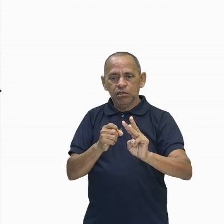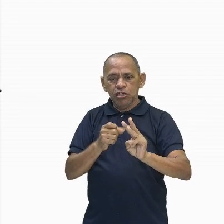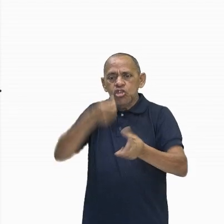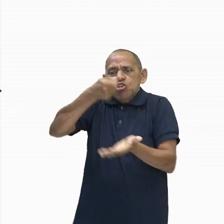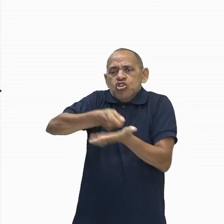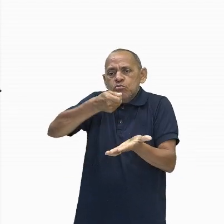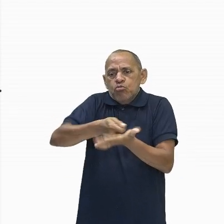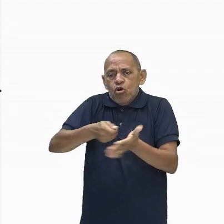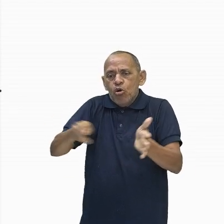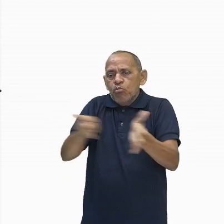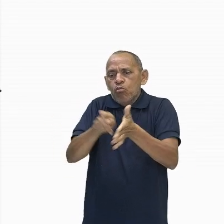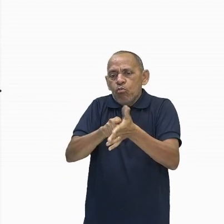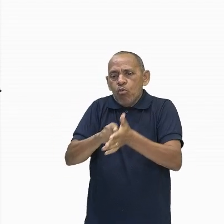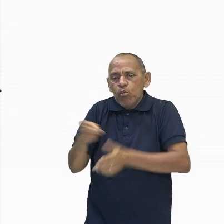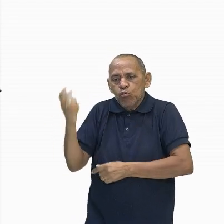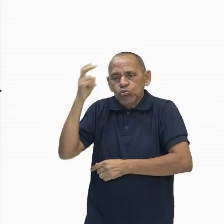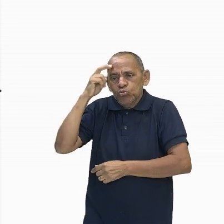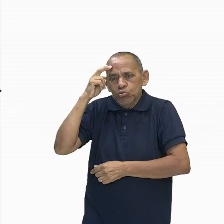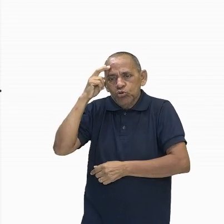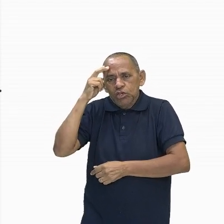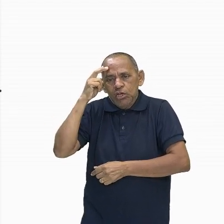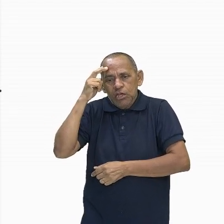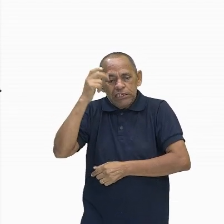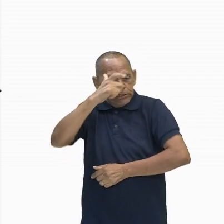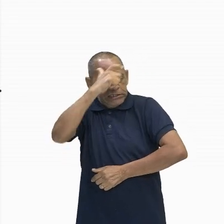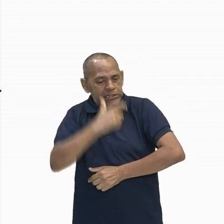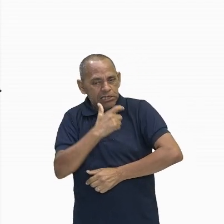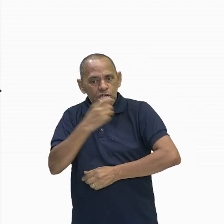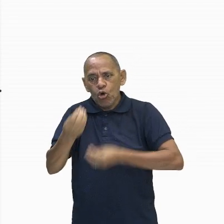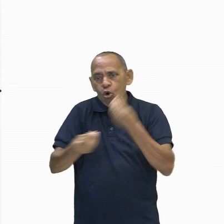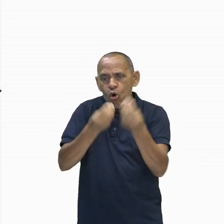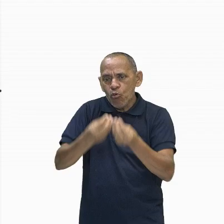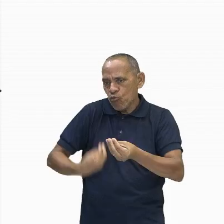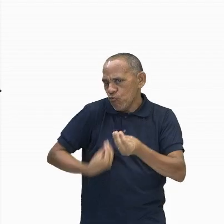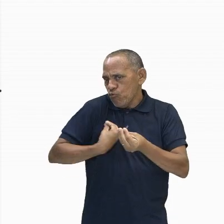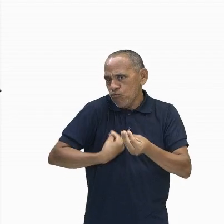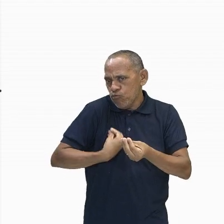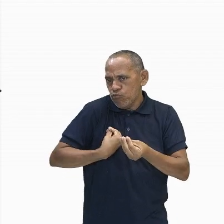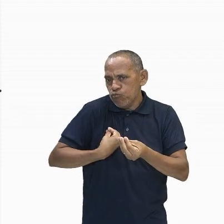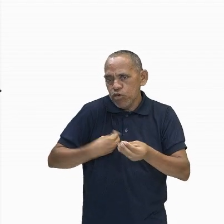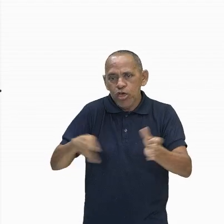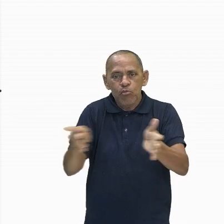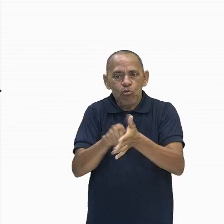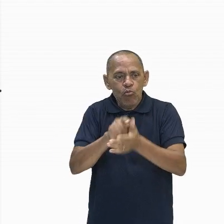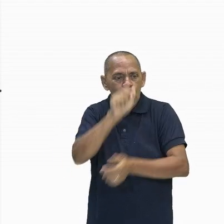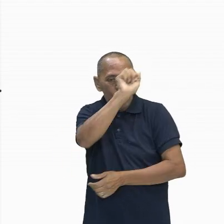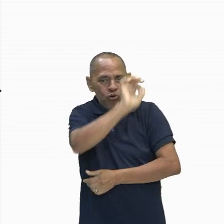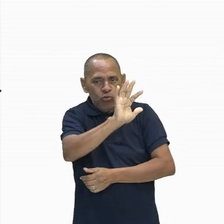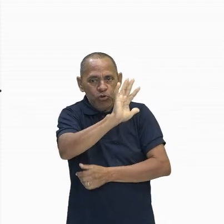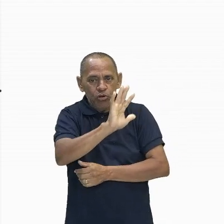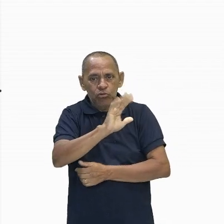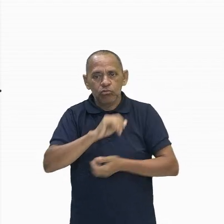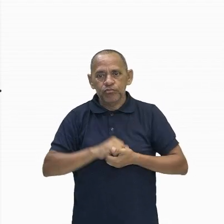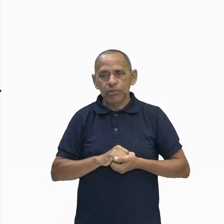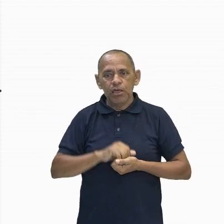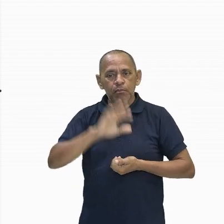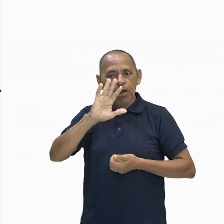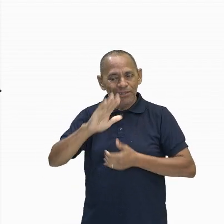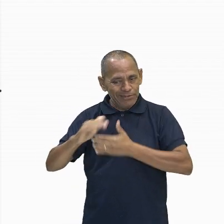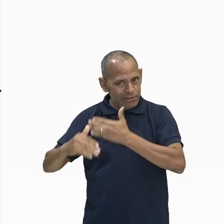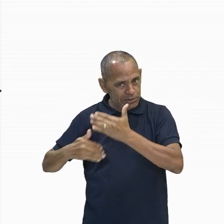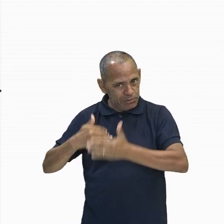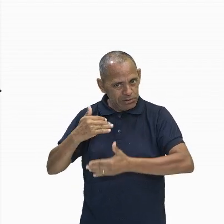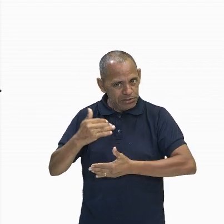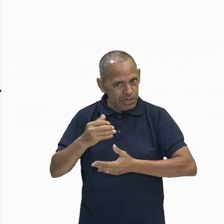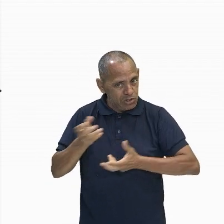ser, a sua forma de vivenciar para o europeu. Então vejam que nesse processo aí, este poema